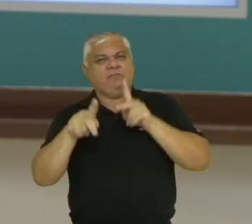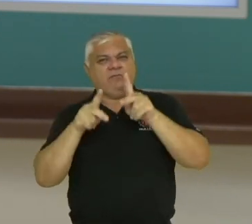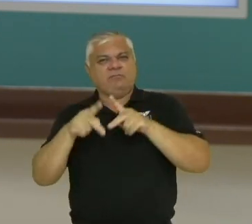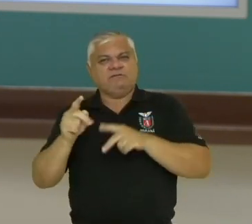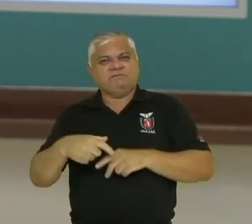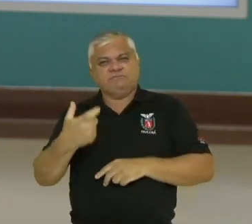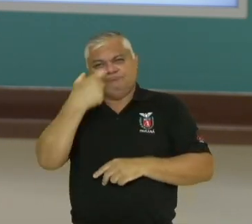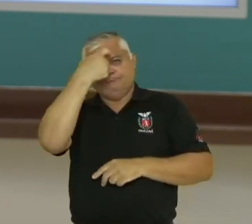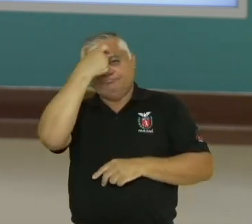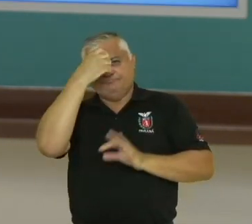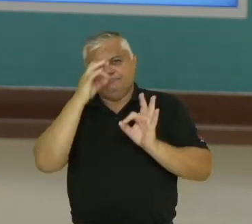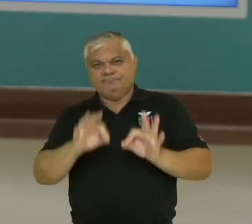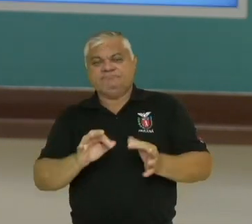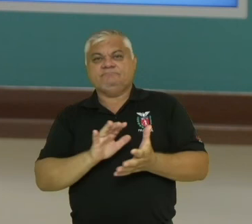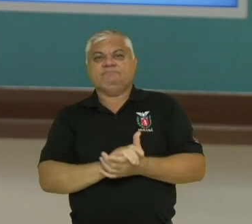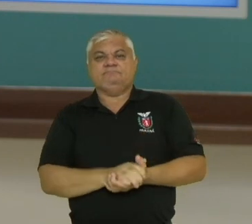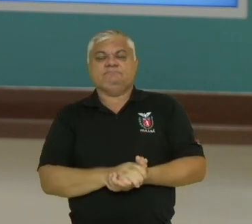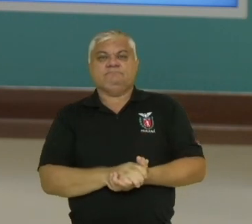para a comunidade.